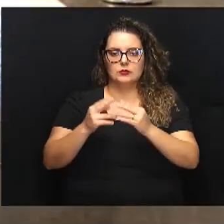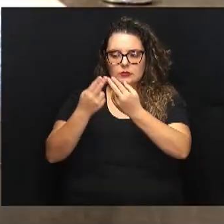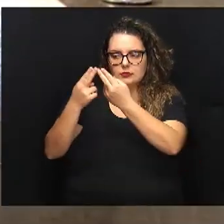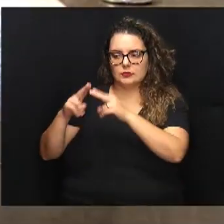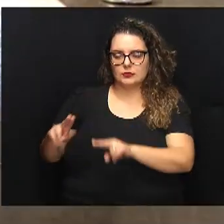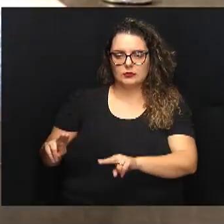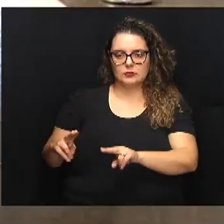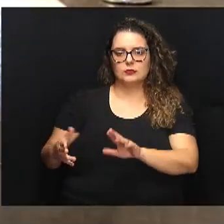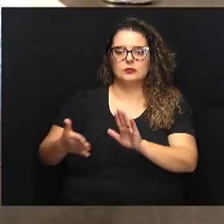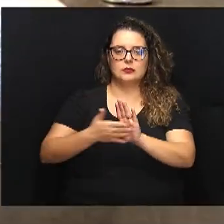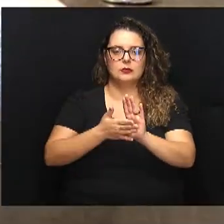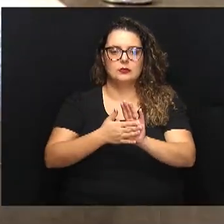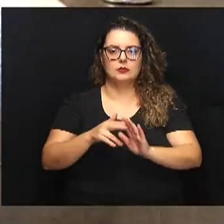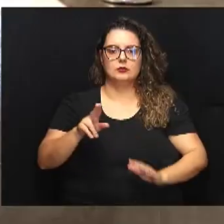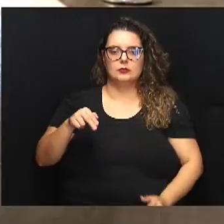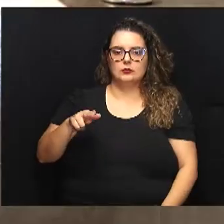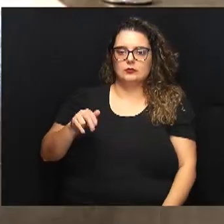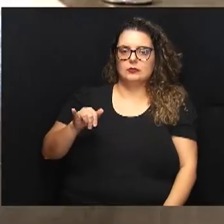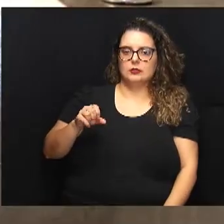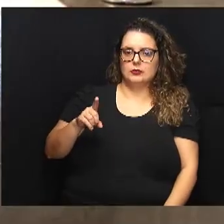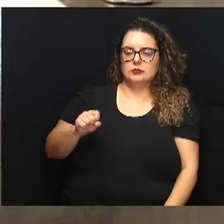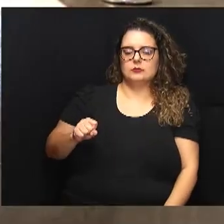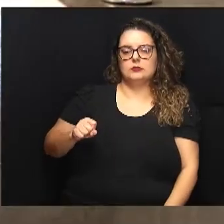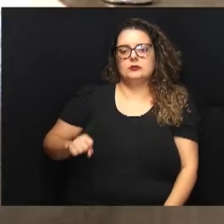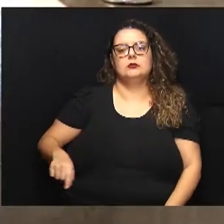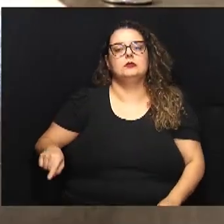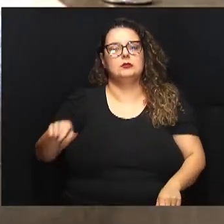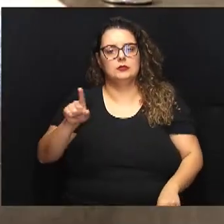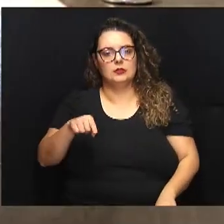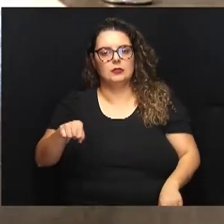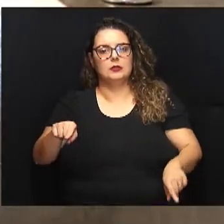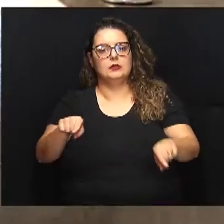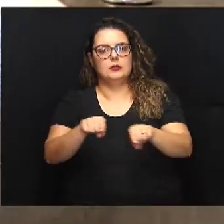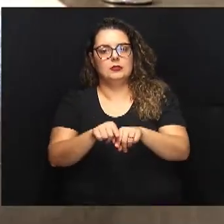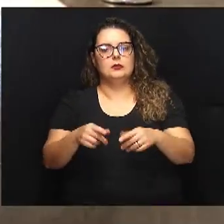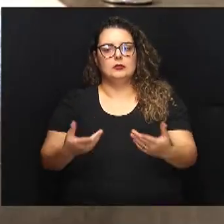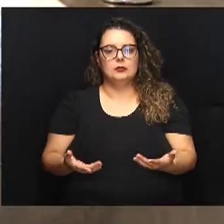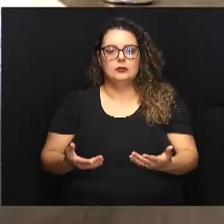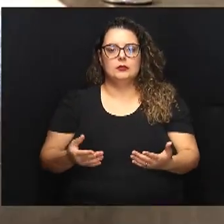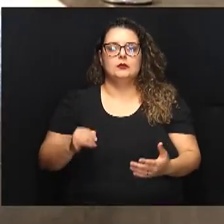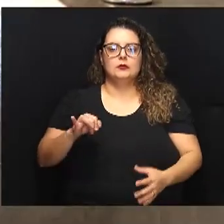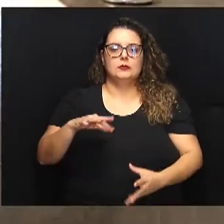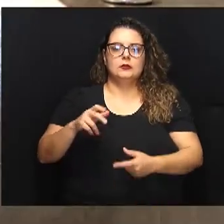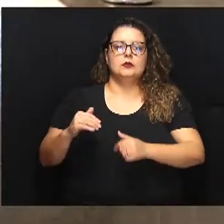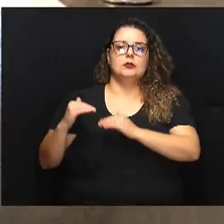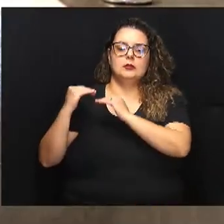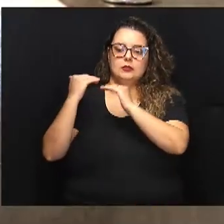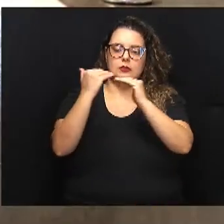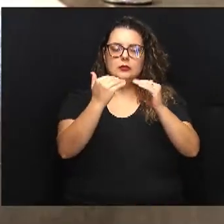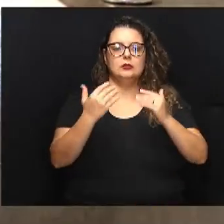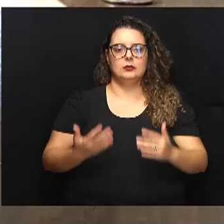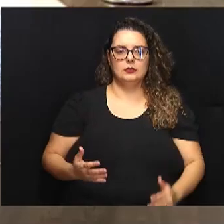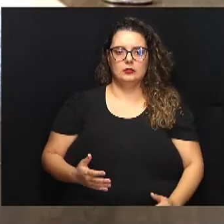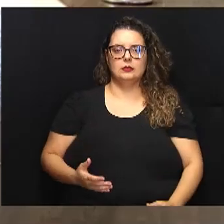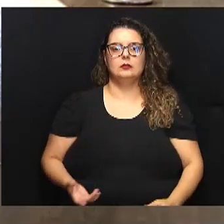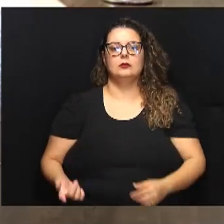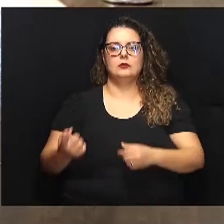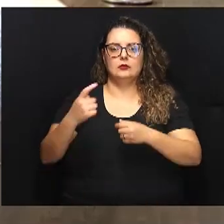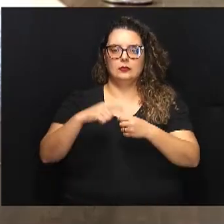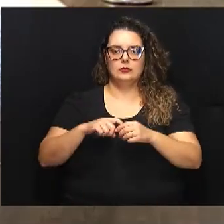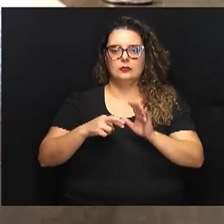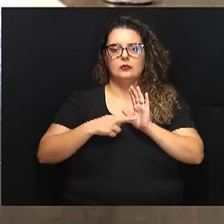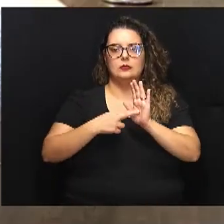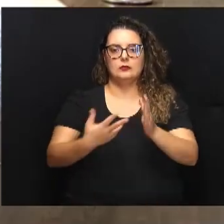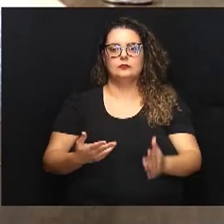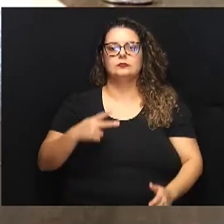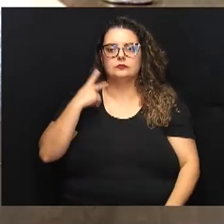foi proposto pela UNAIDS, e é esse acordo que é seguido internacionalmente também voltar a ser referência